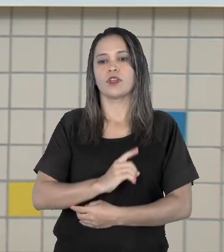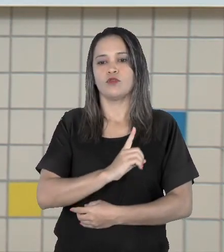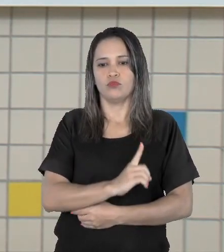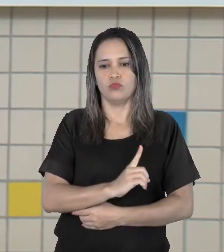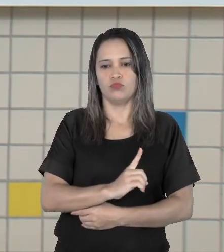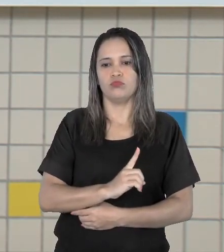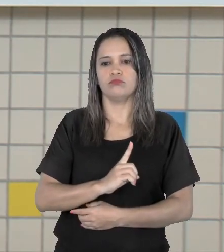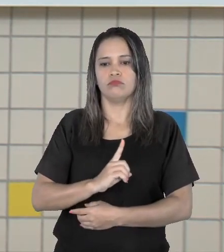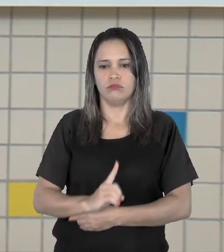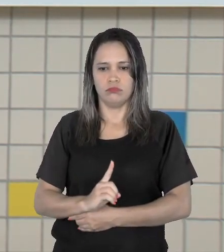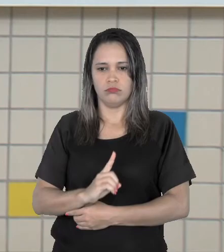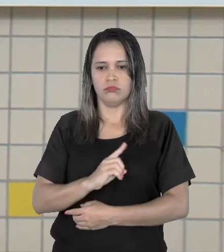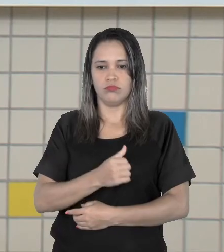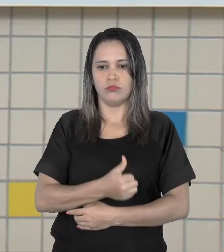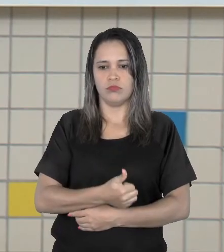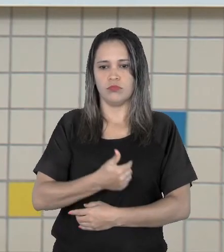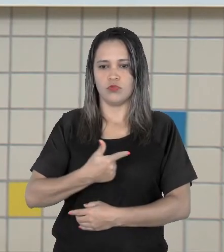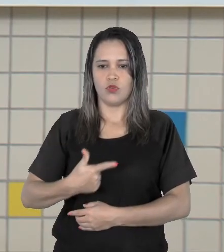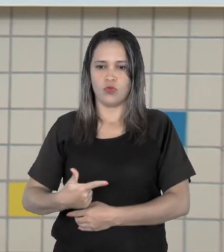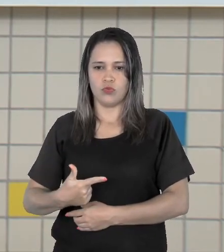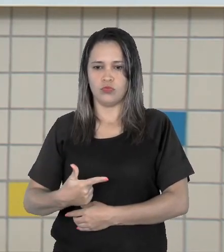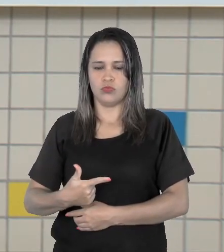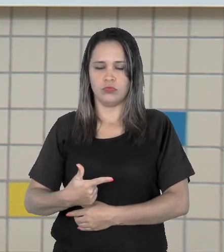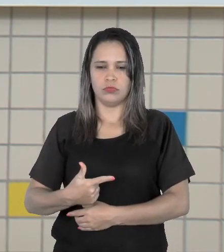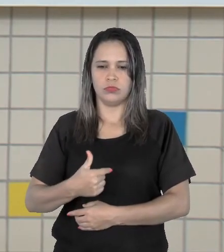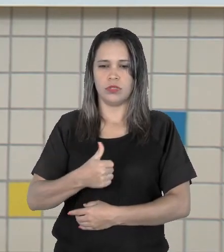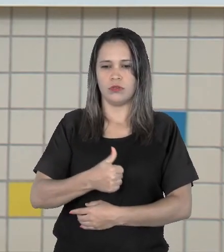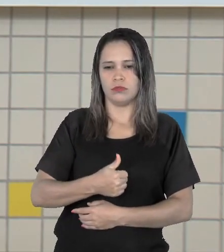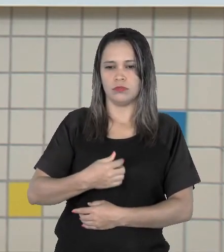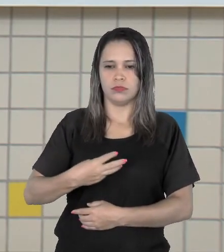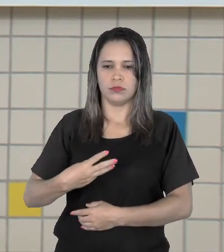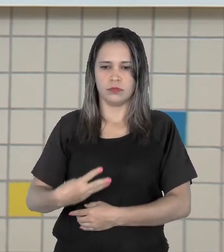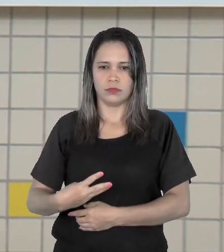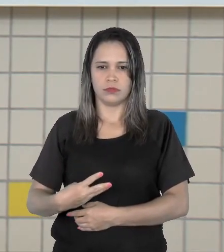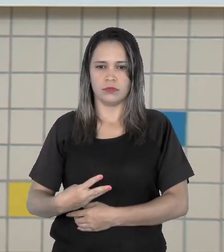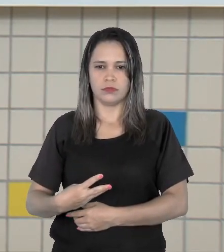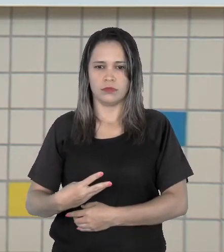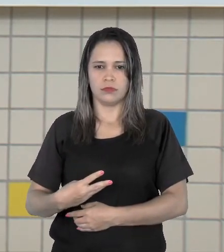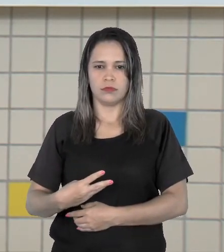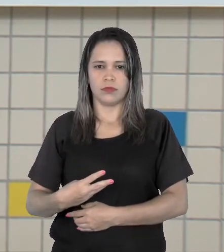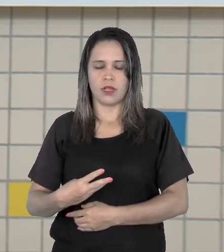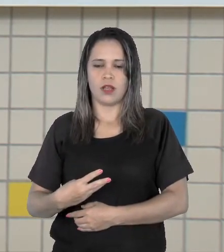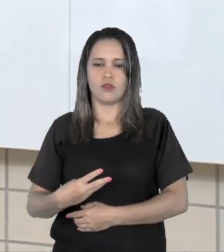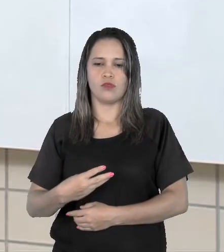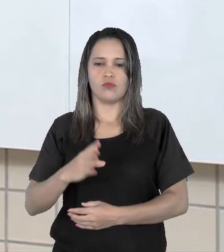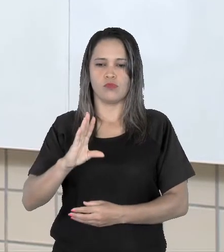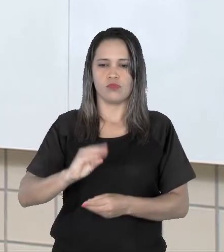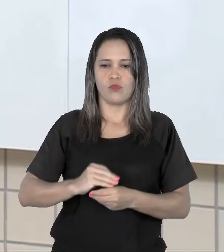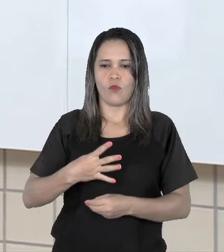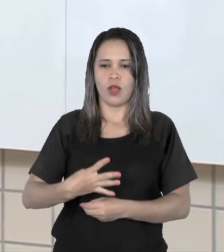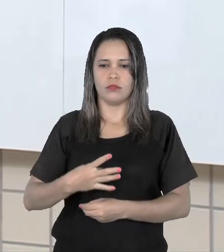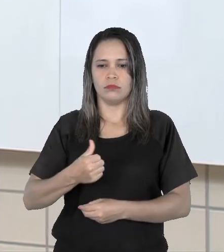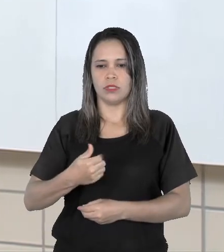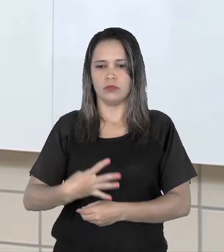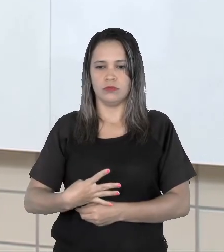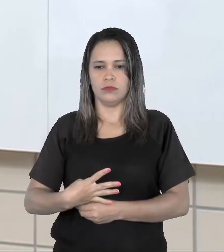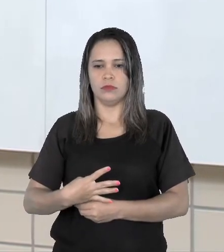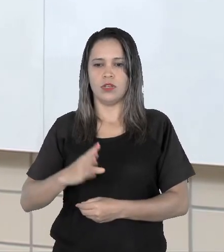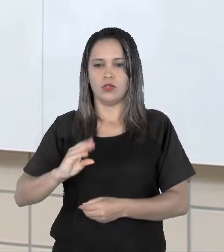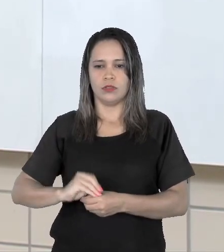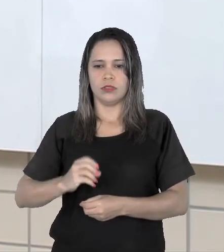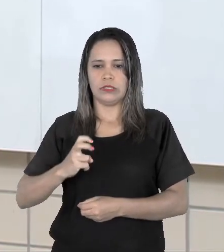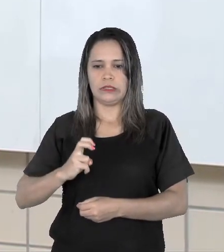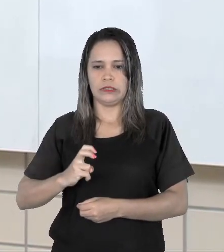11. Com o número 2, 12. Com o número 3, 13. Com o número 4, 14. Com o número